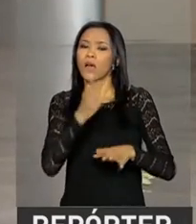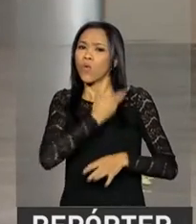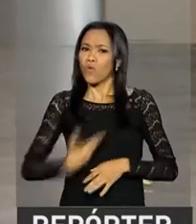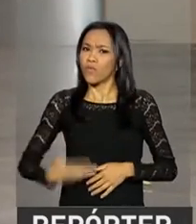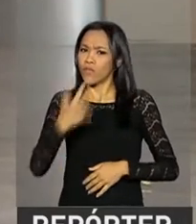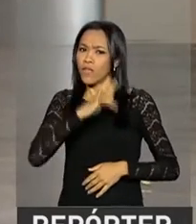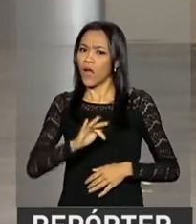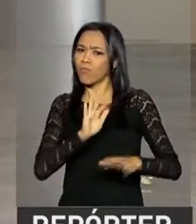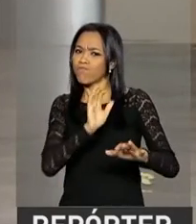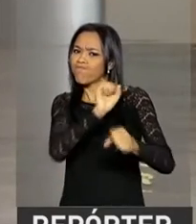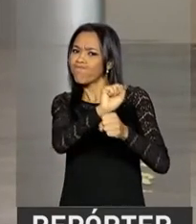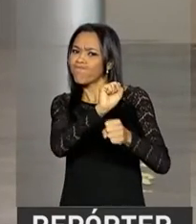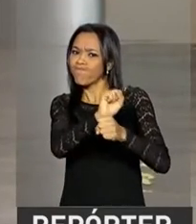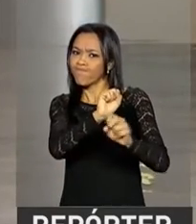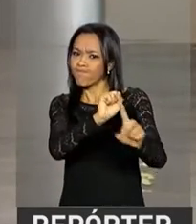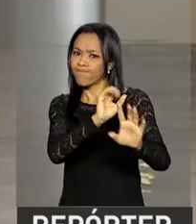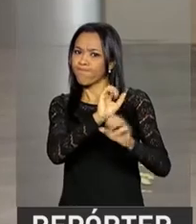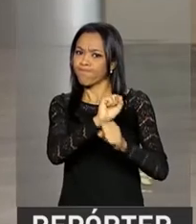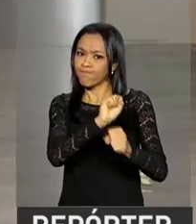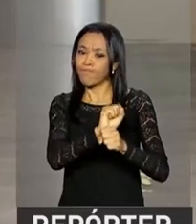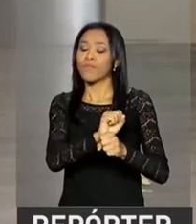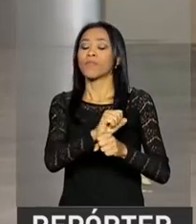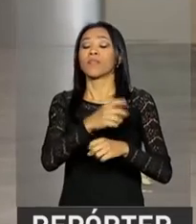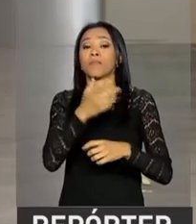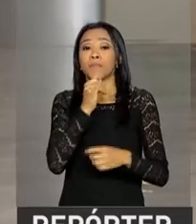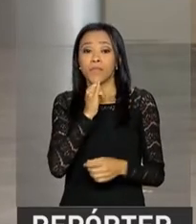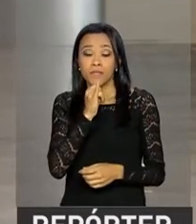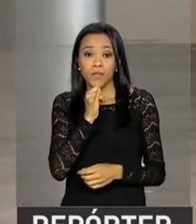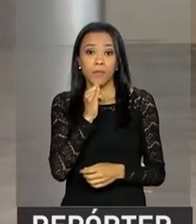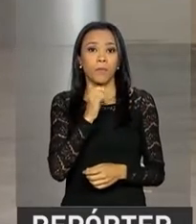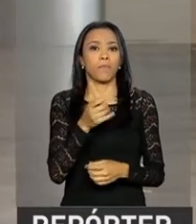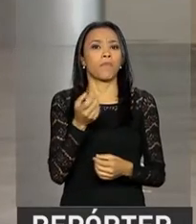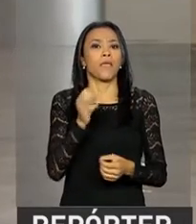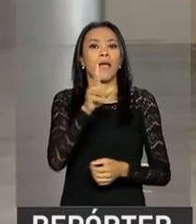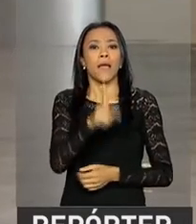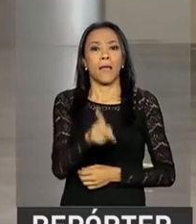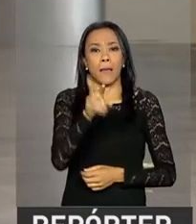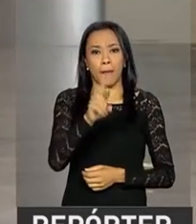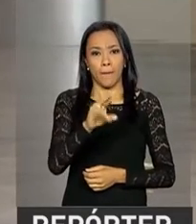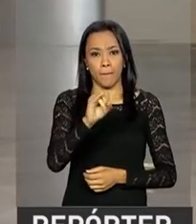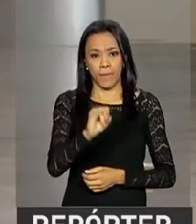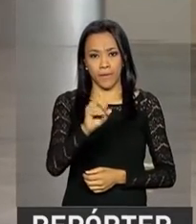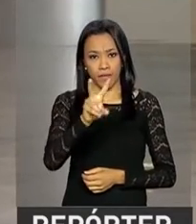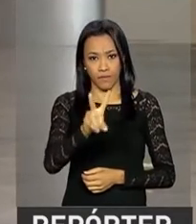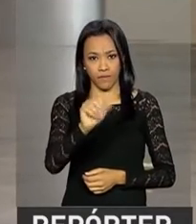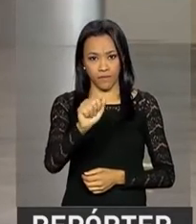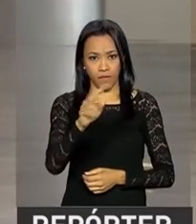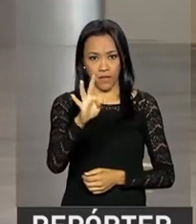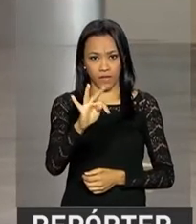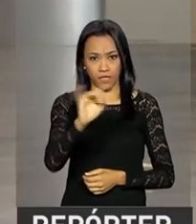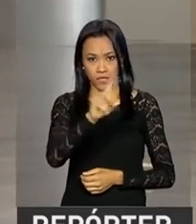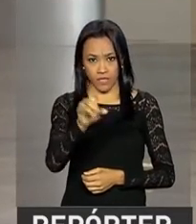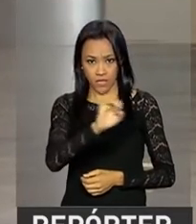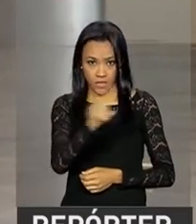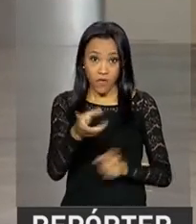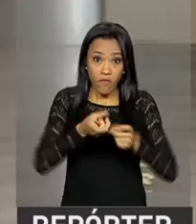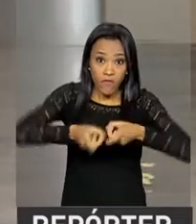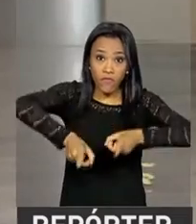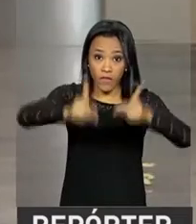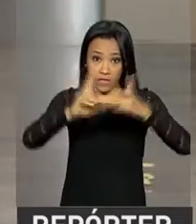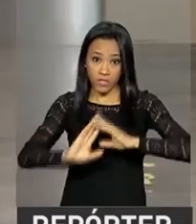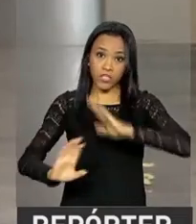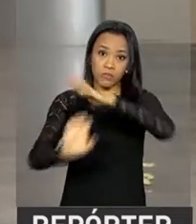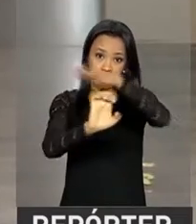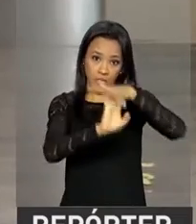pelos governos locais entre elas está por exemplo a privatização de empresas estaduais o governo já tinha enviado um projeto